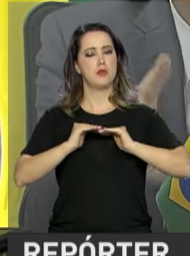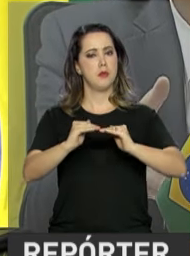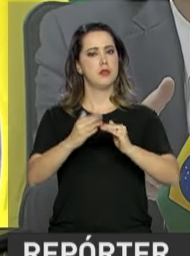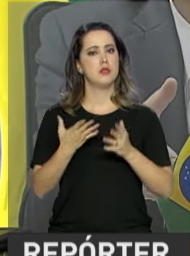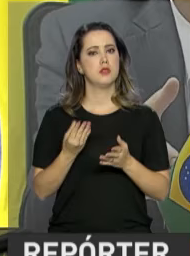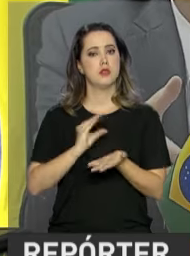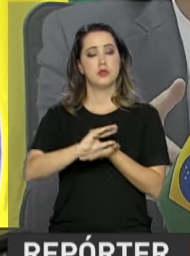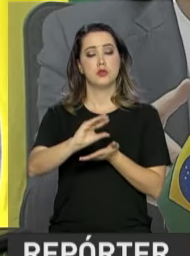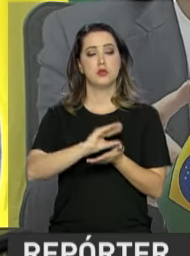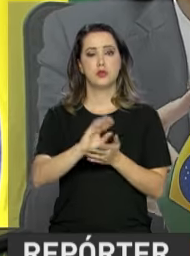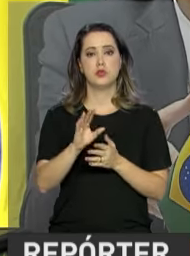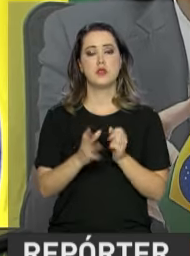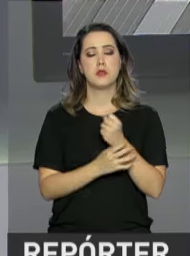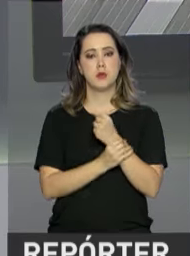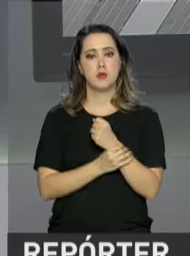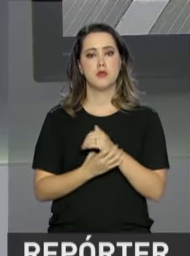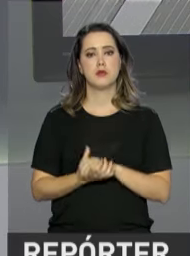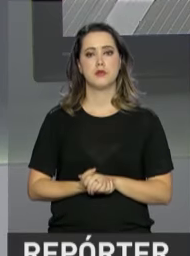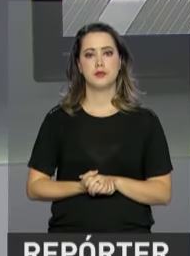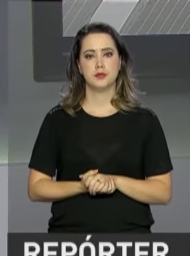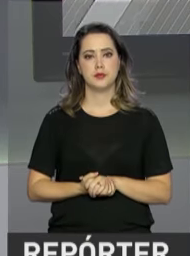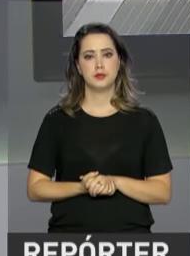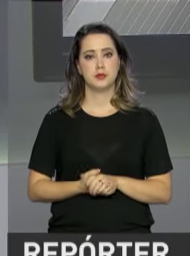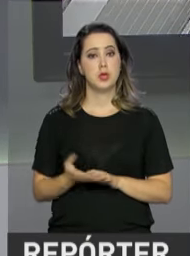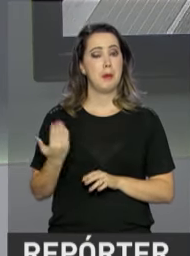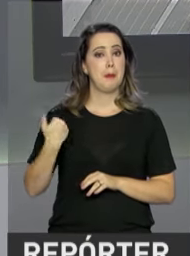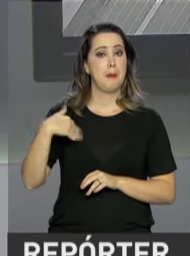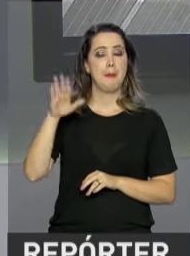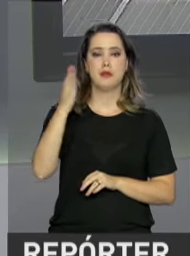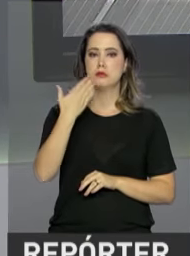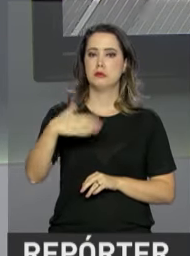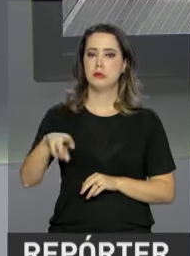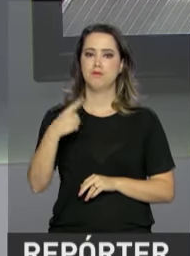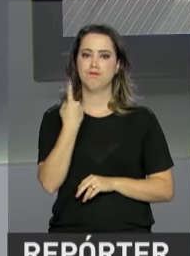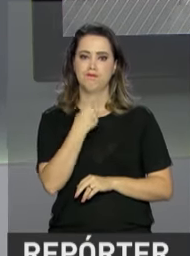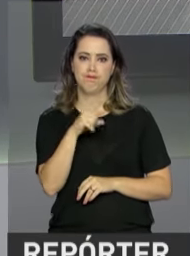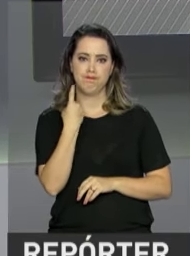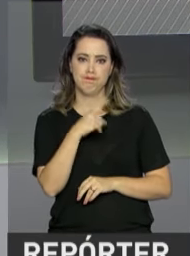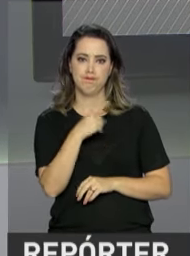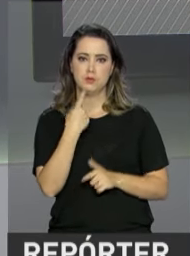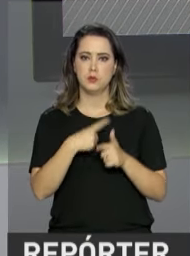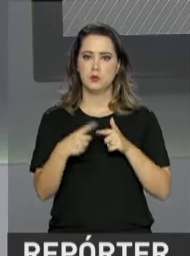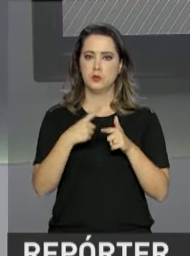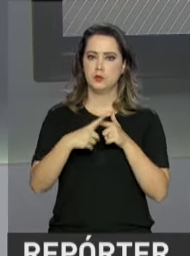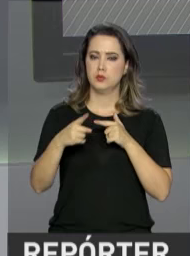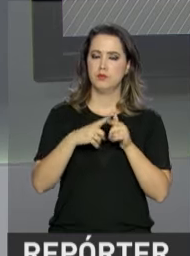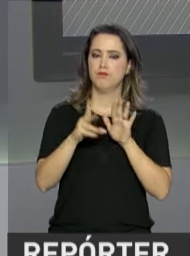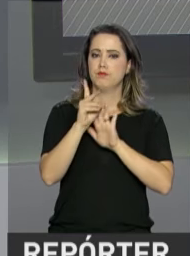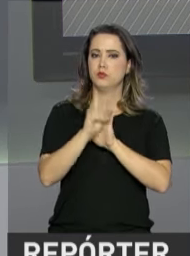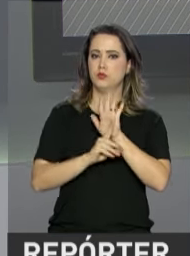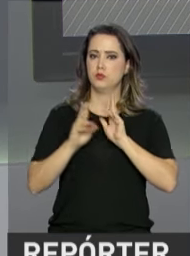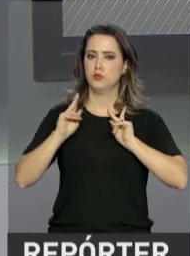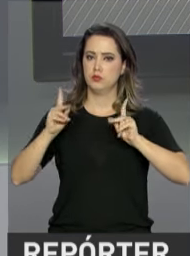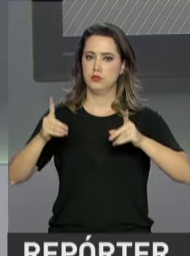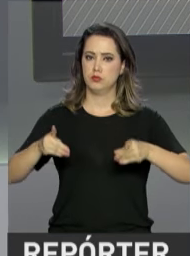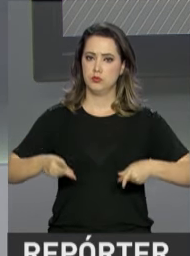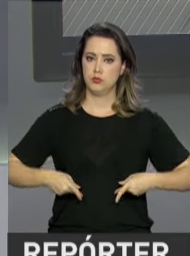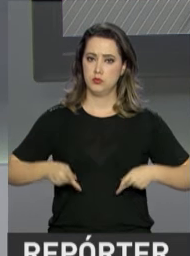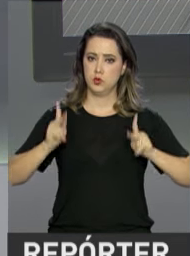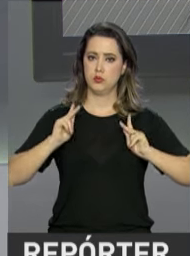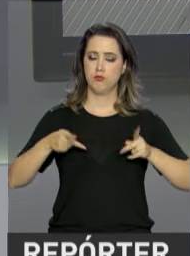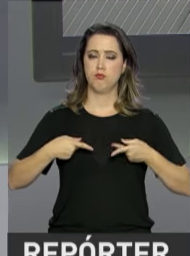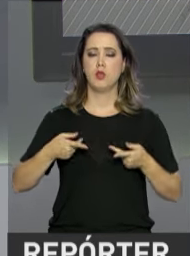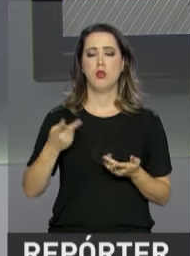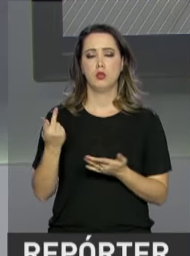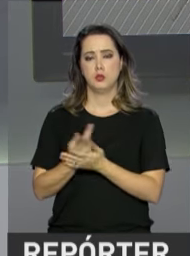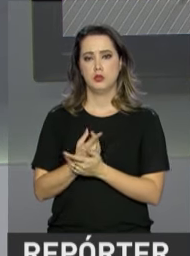vai ter mais segurança em relação a isso. Mais da metade das denúncias de violações de direitos humanos são contra crianças